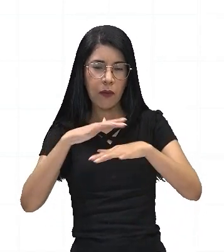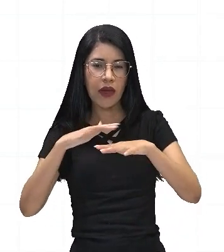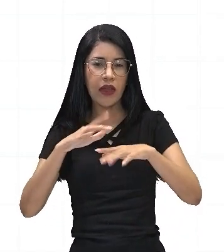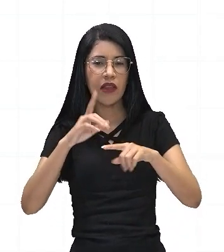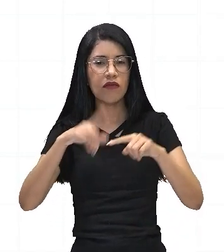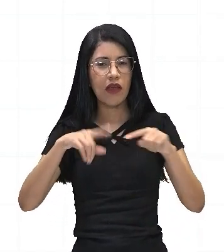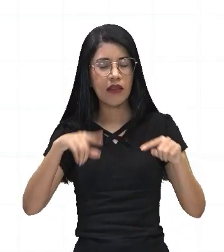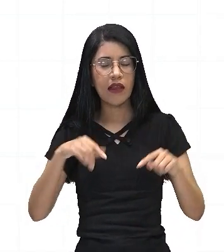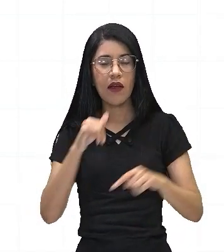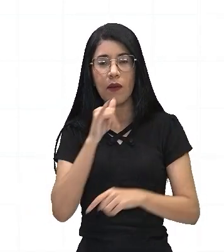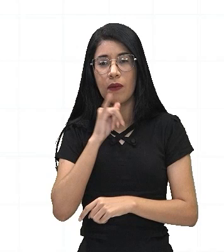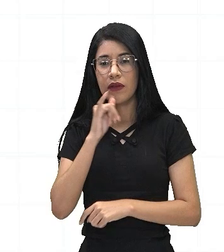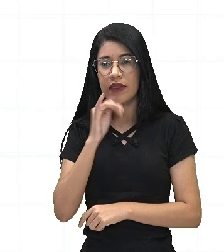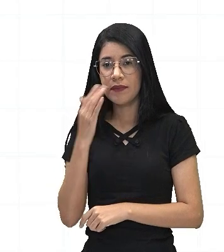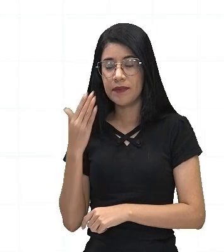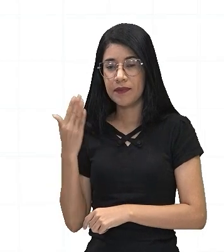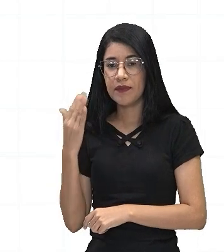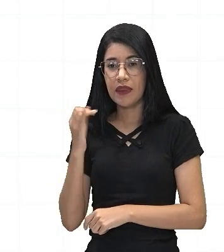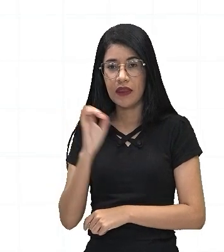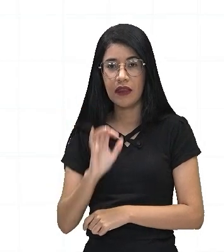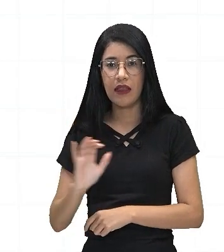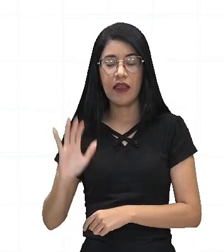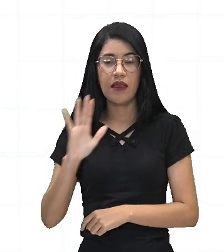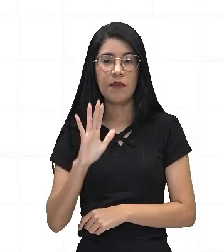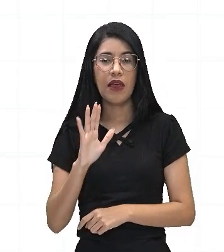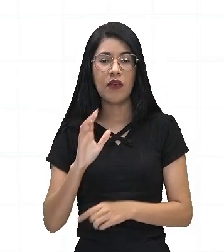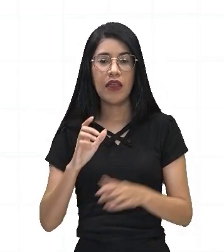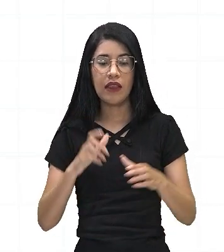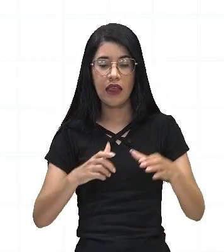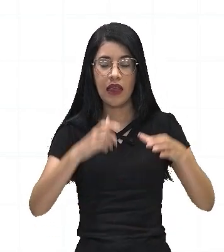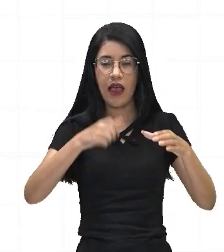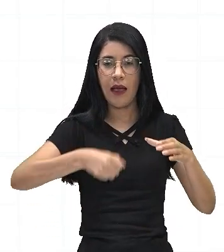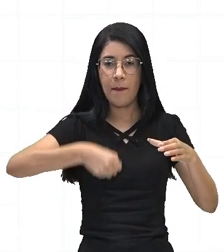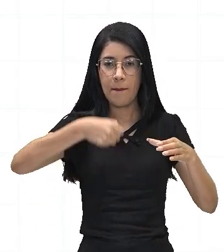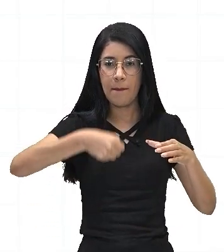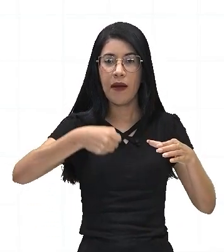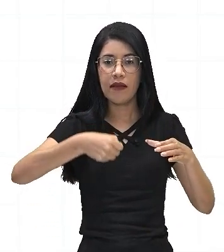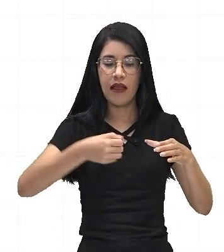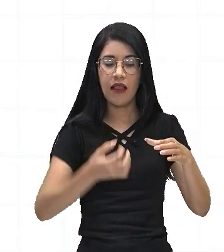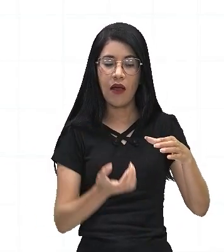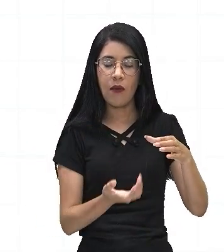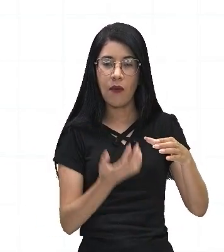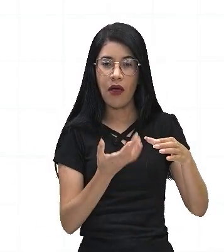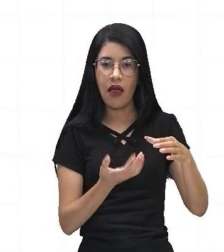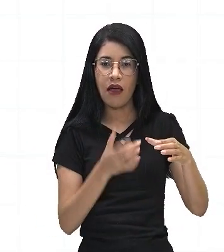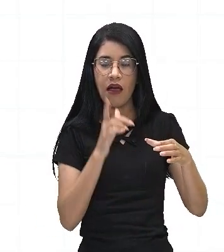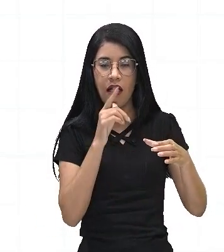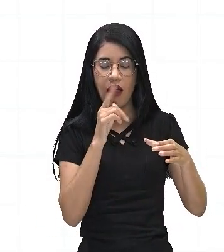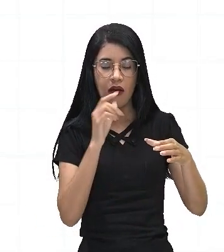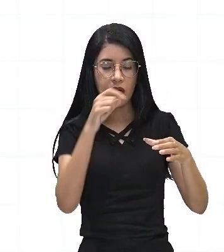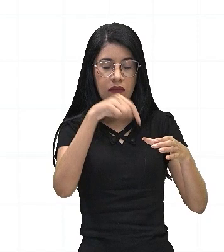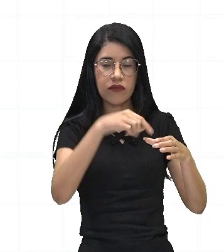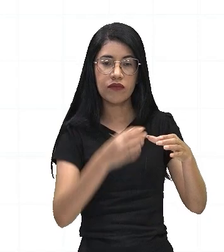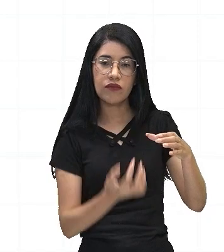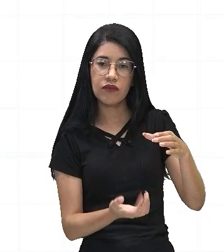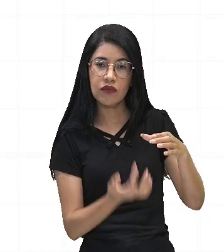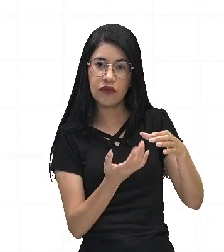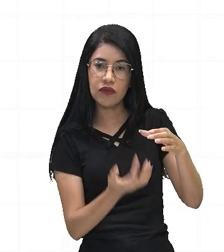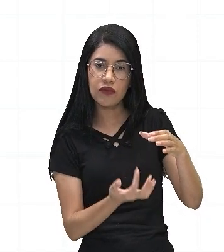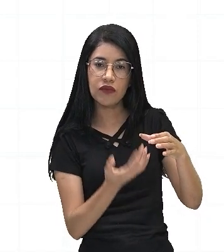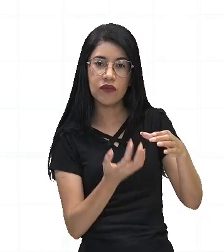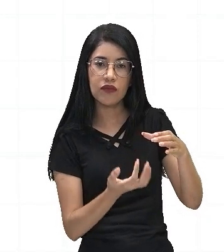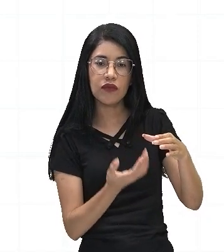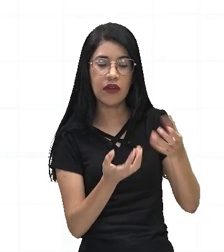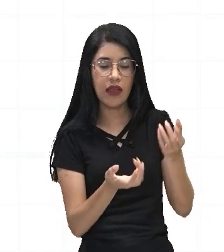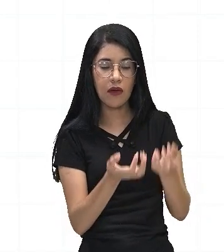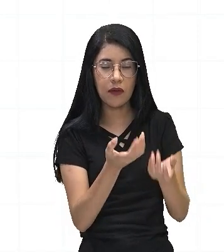gente observa nessas imagens, né? Na imagem da panela fervendo aí com a água, você observa ali essa energia cinética dessa movimentação e